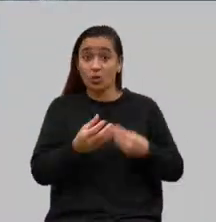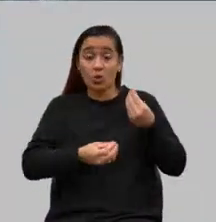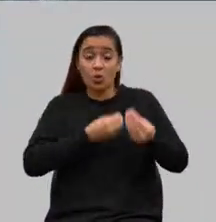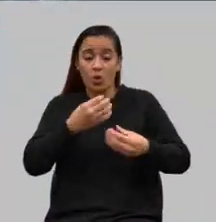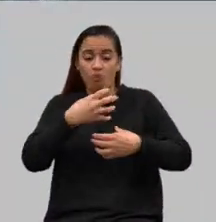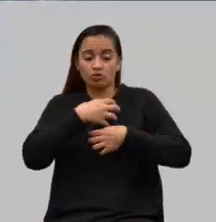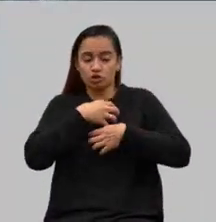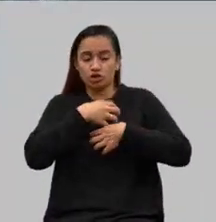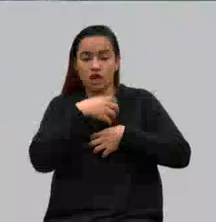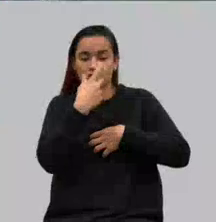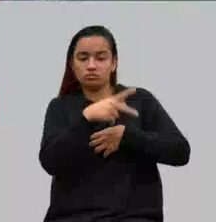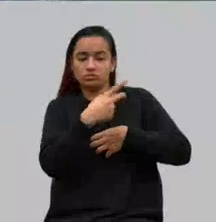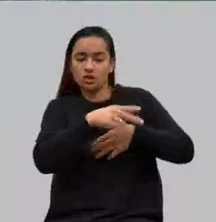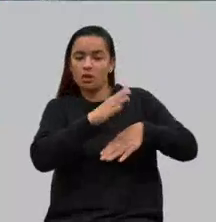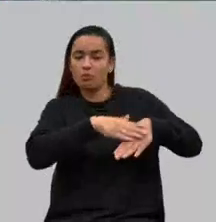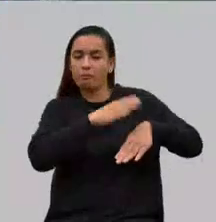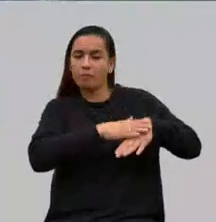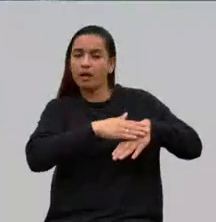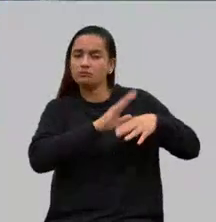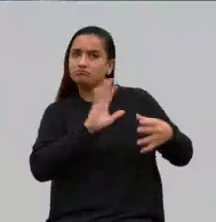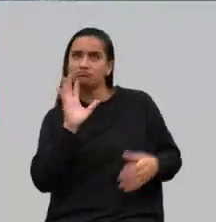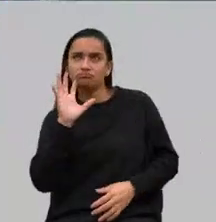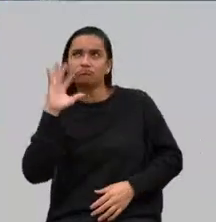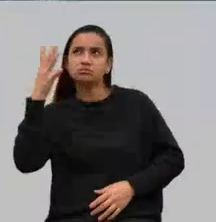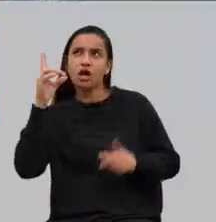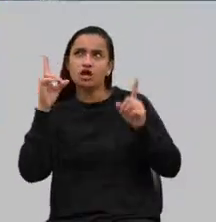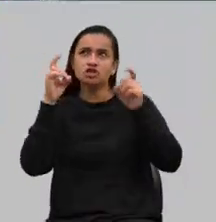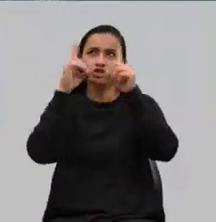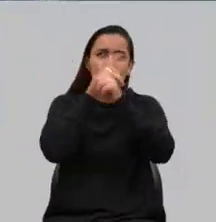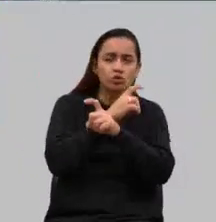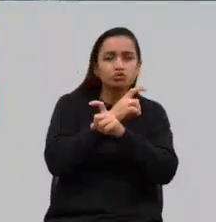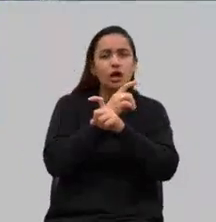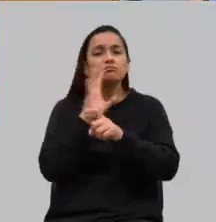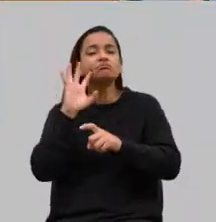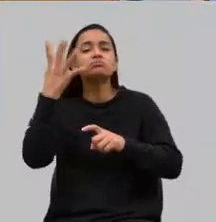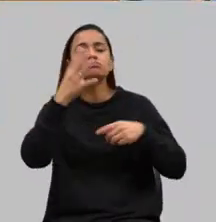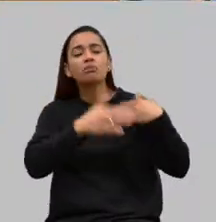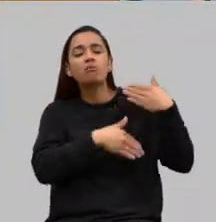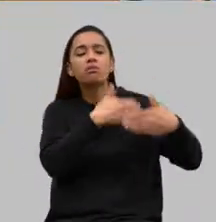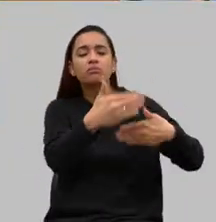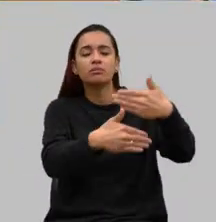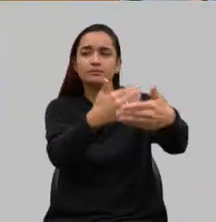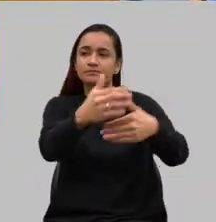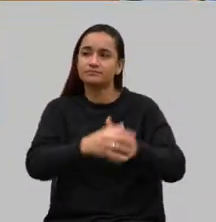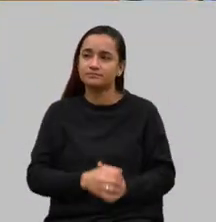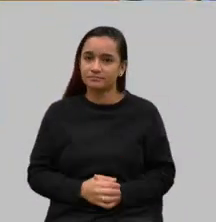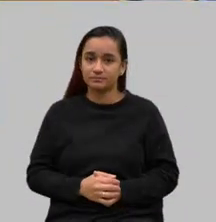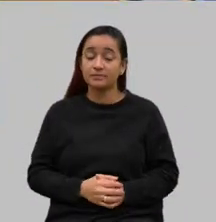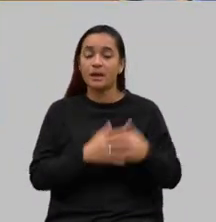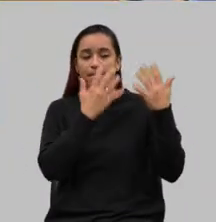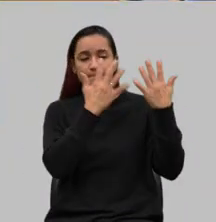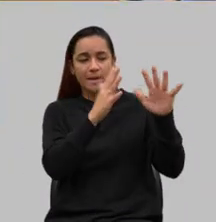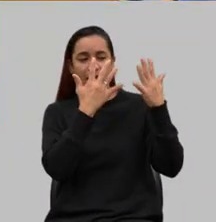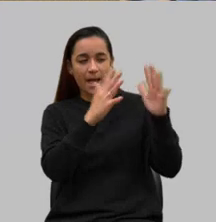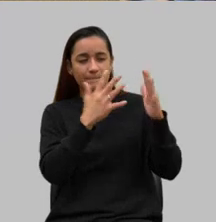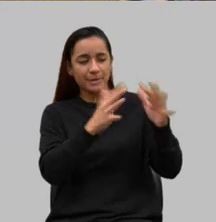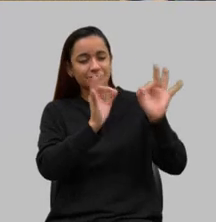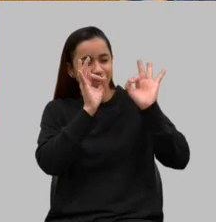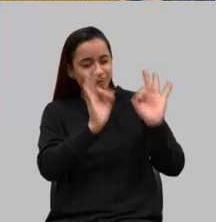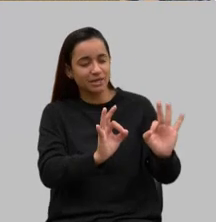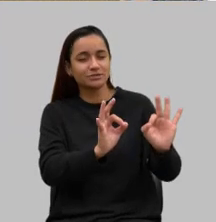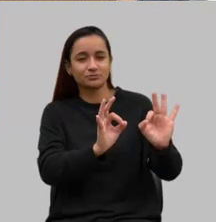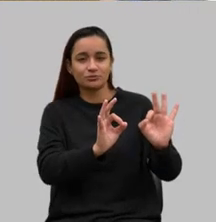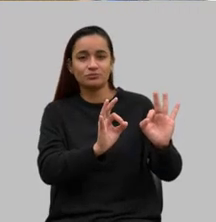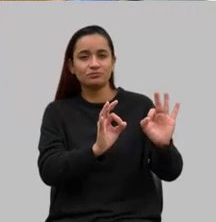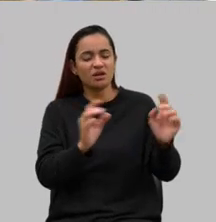com com as dificuldades aí na na caminhada parabéns mesmo e é muito